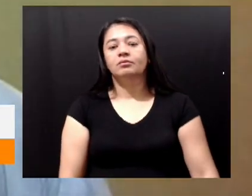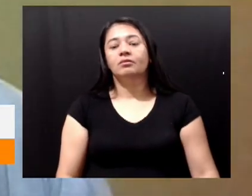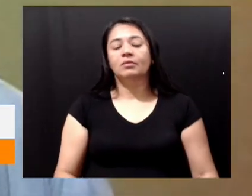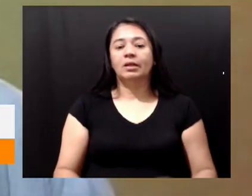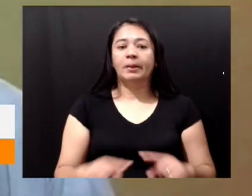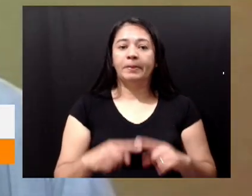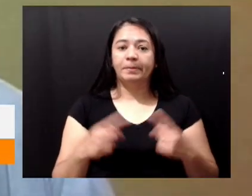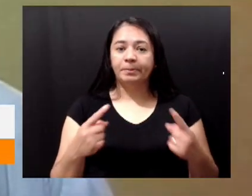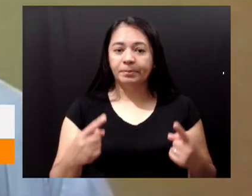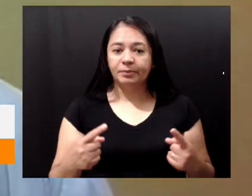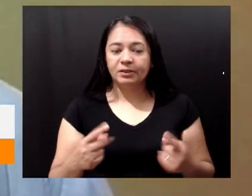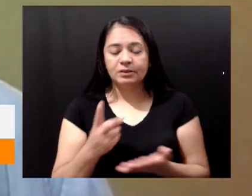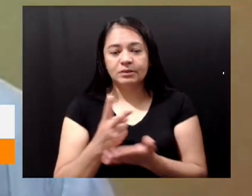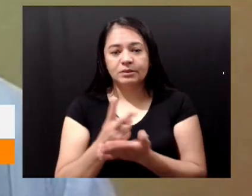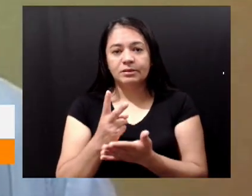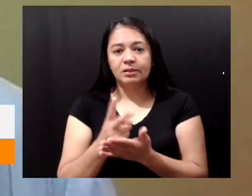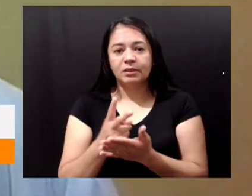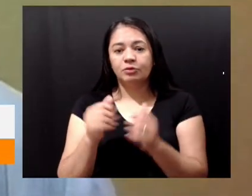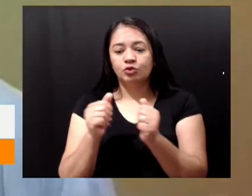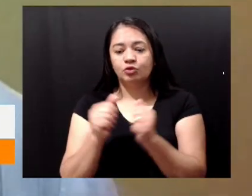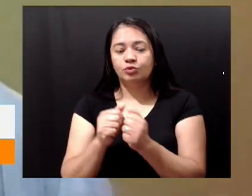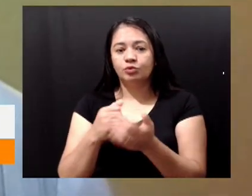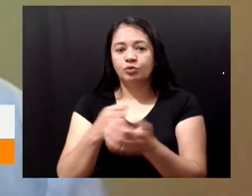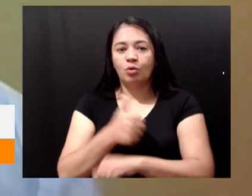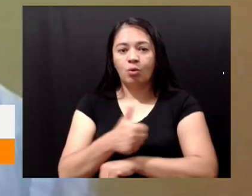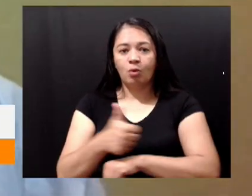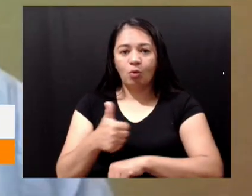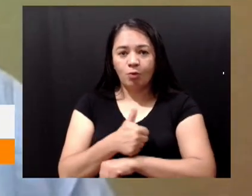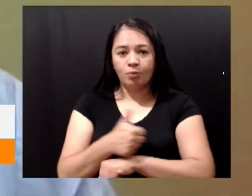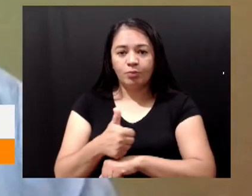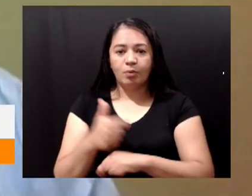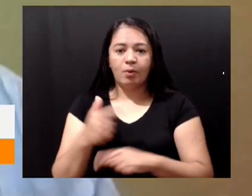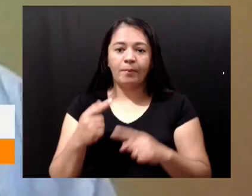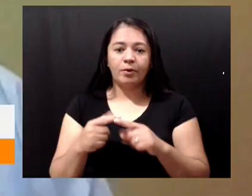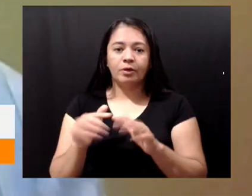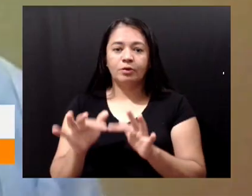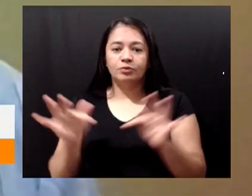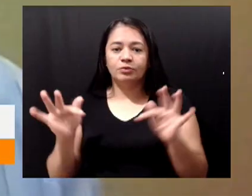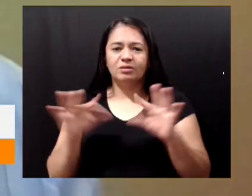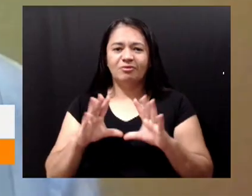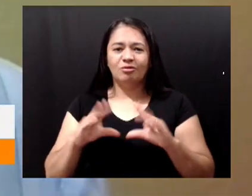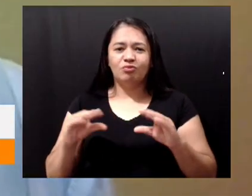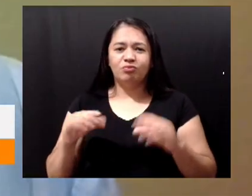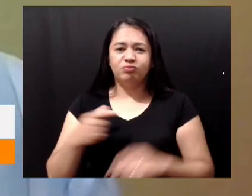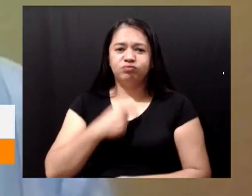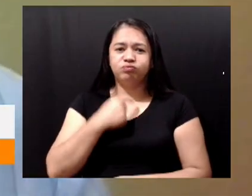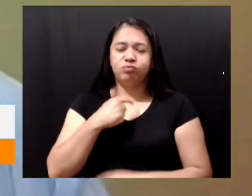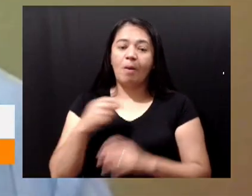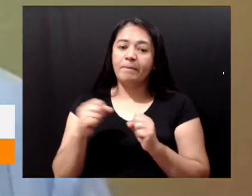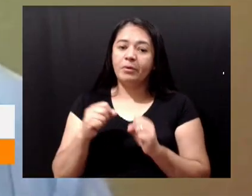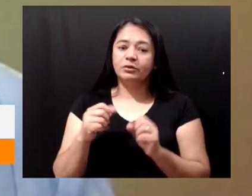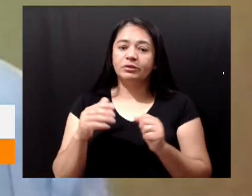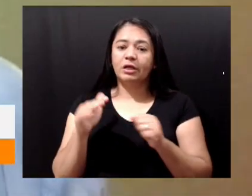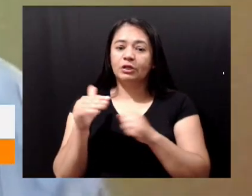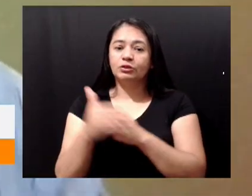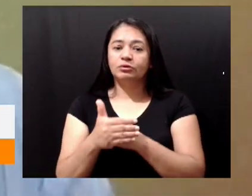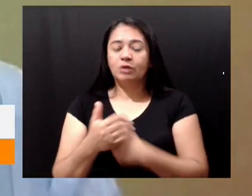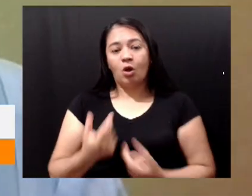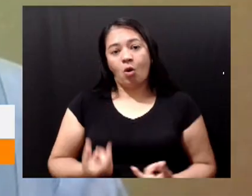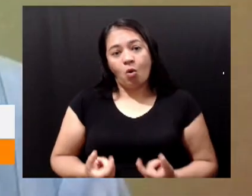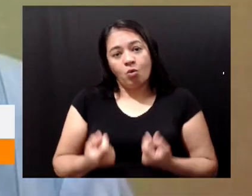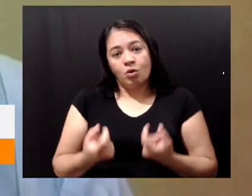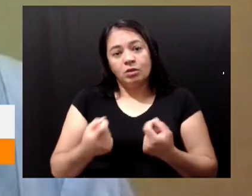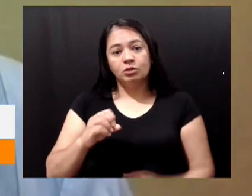sempre com a orientação do profissional, porque um simples desconforto gástrico pode estar escondendo ali um câncer ou uma úlcera, né?